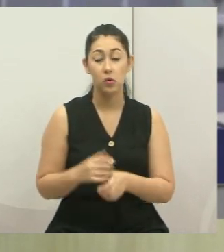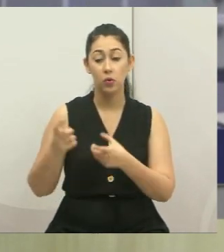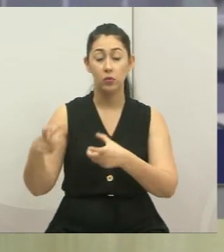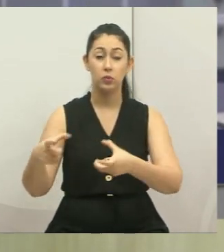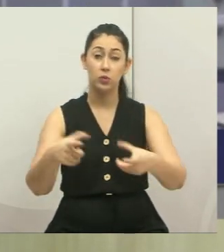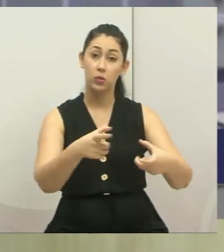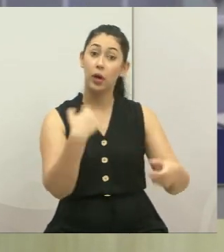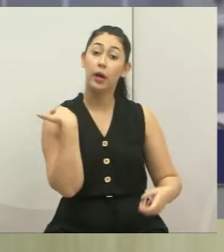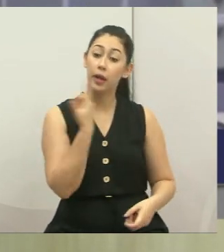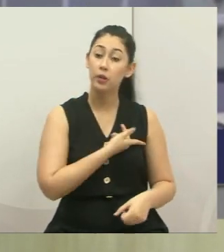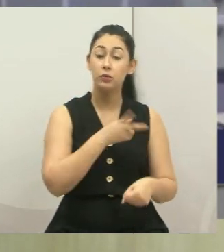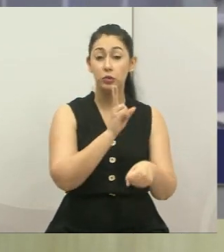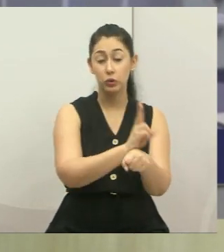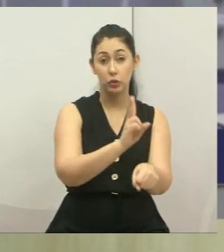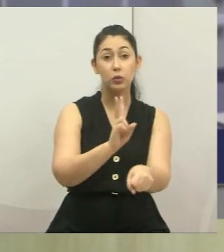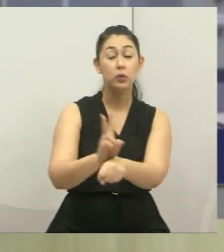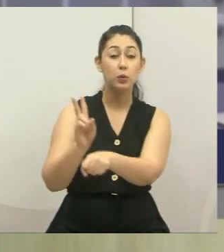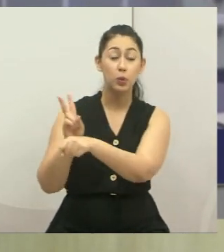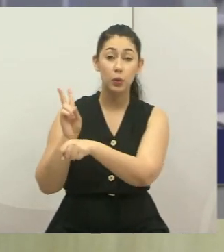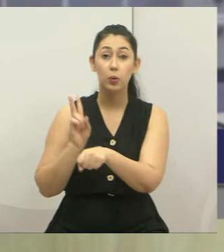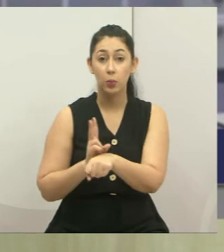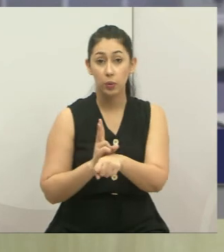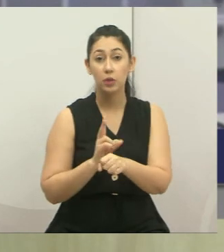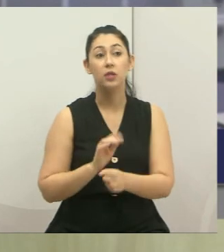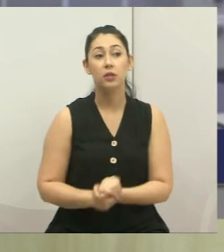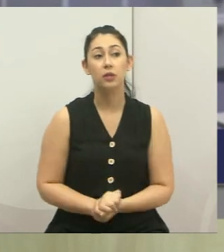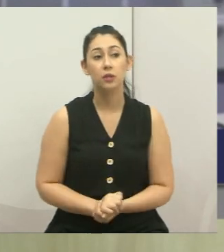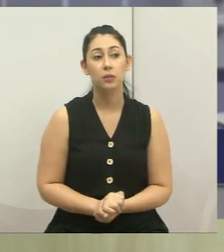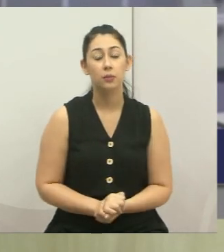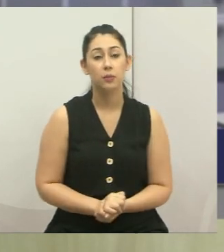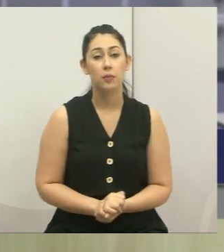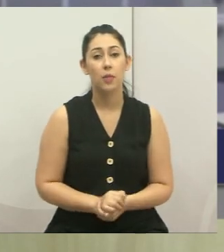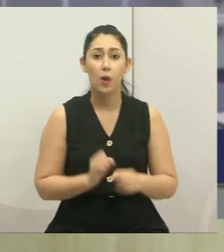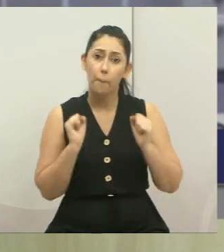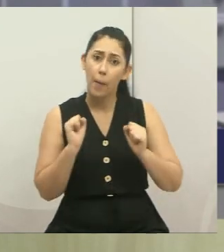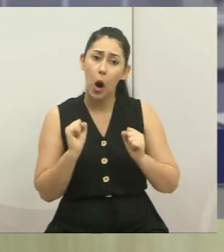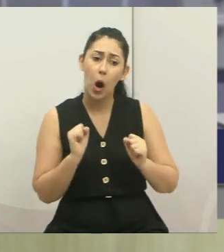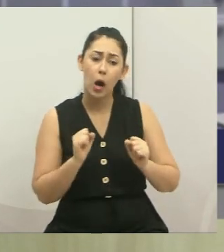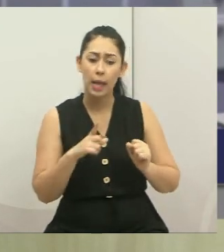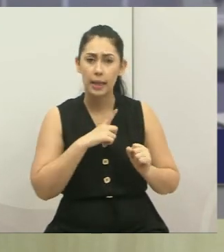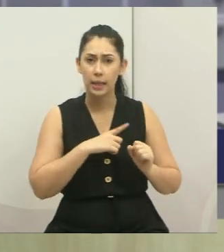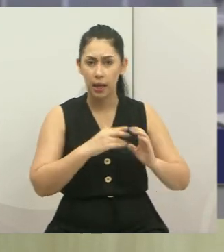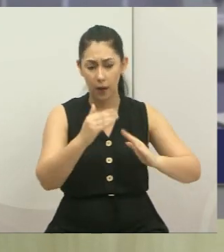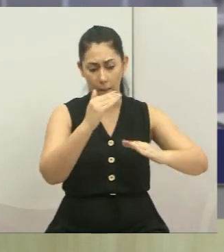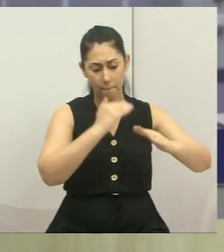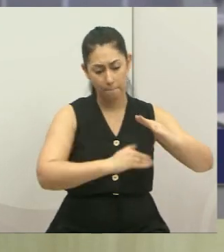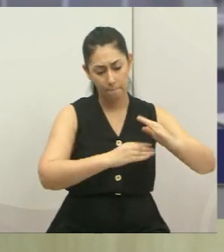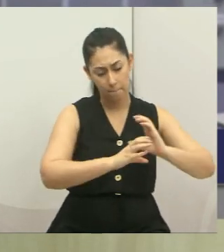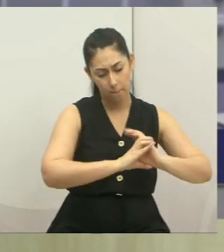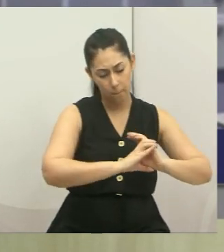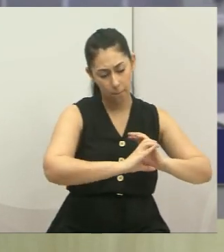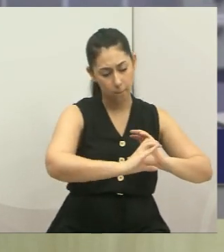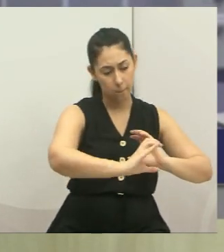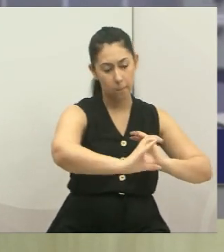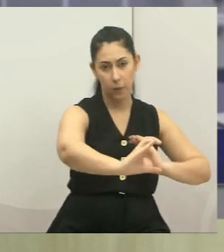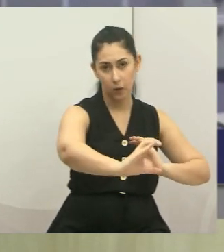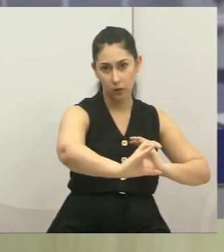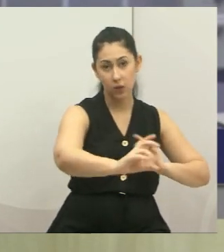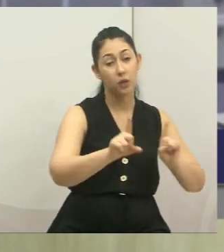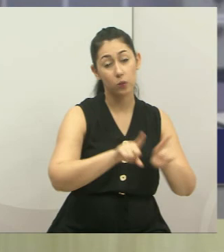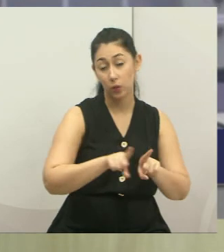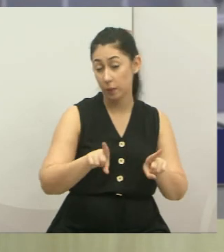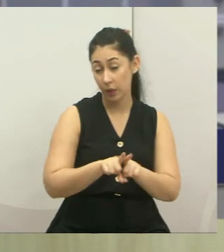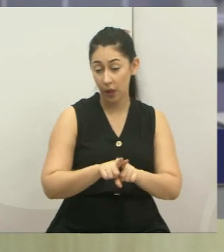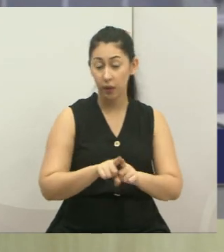gente cuida nesse sentido, e pode ter tubulações que passam, também enterradas,